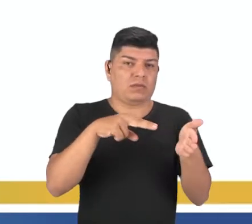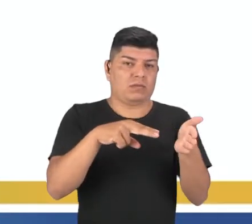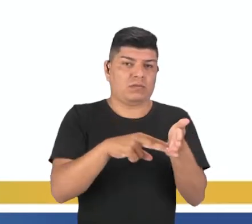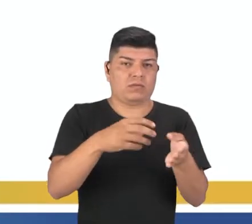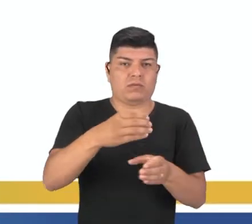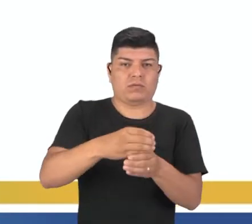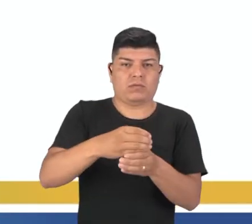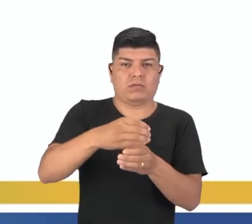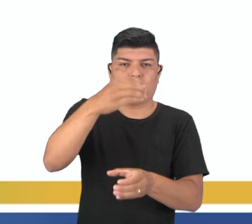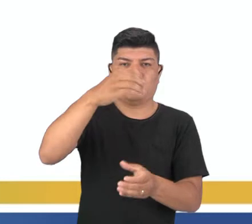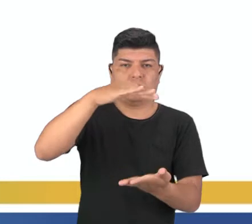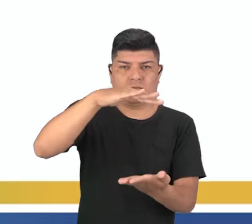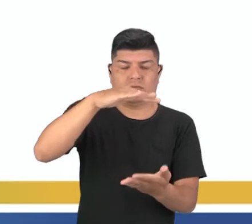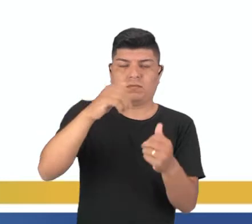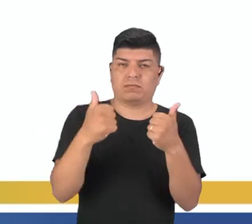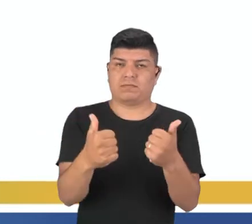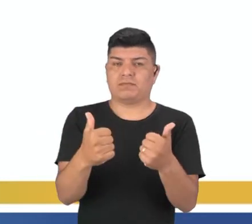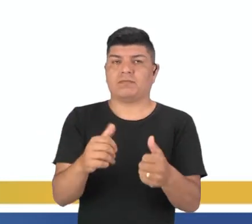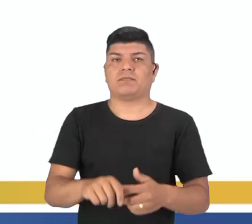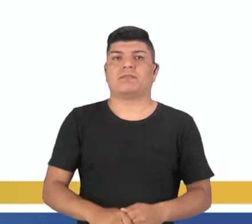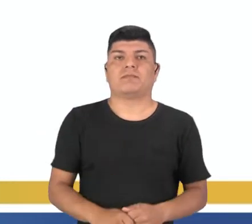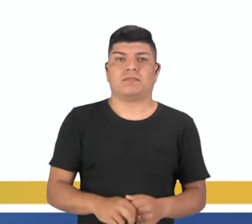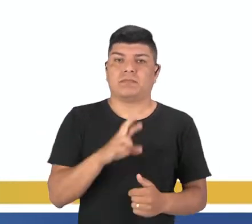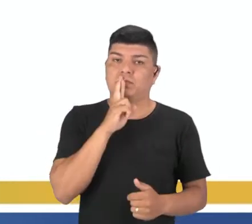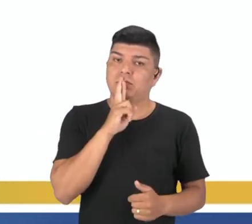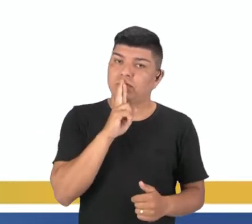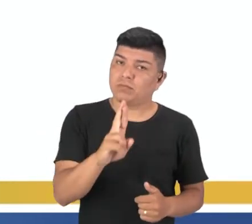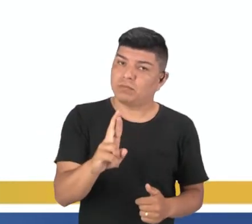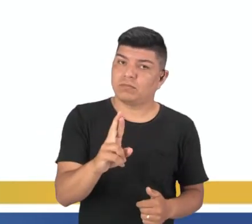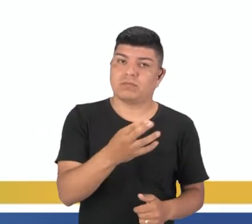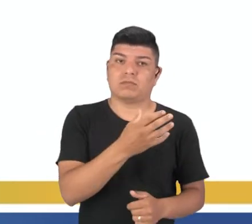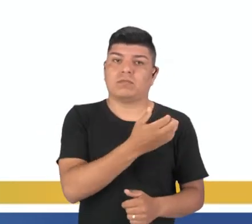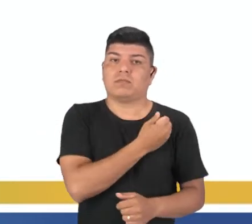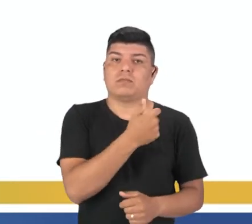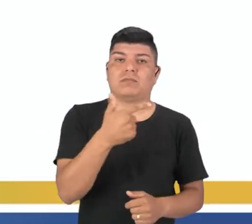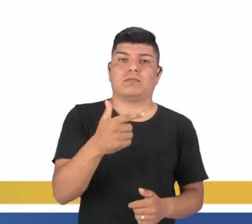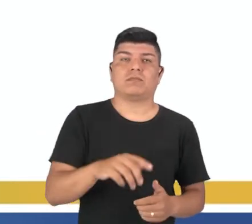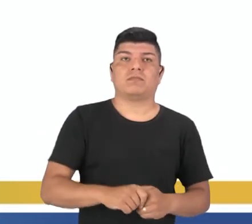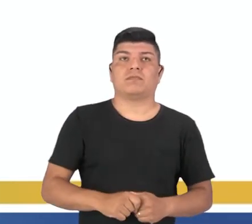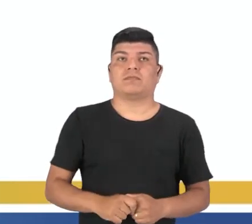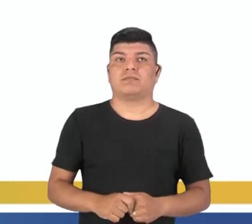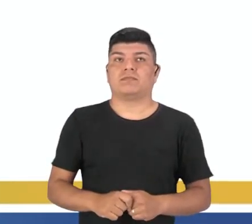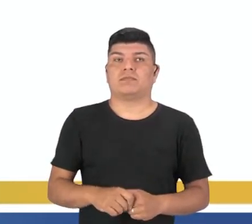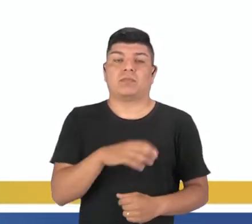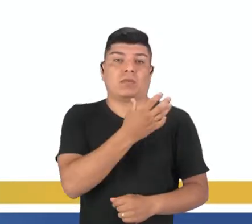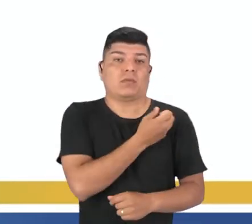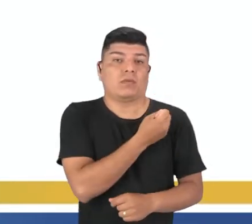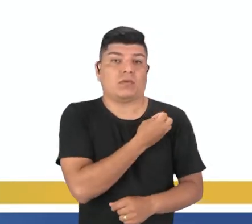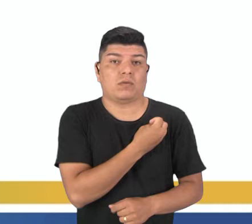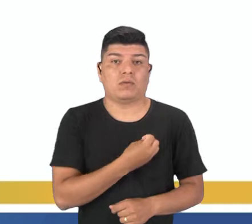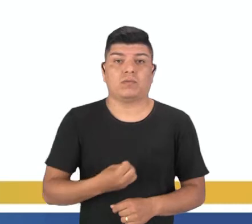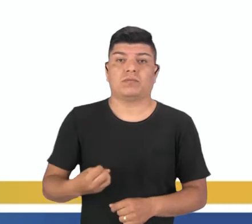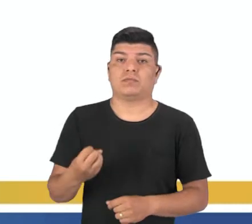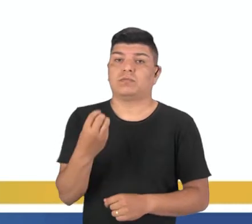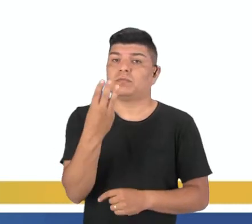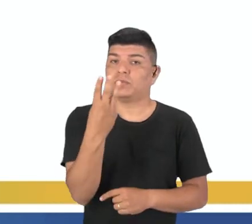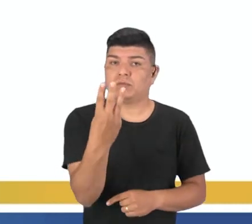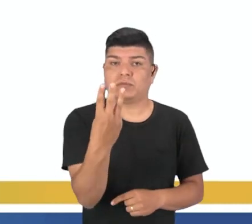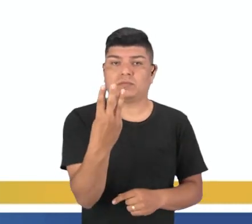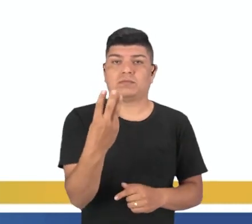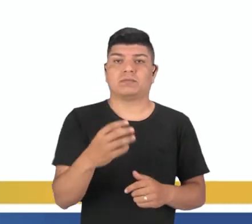volume de um cilindro, certo? Muito bem, então esse é o resultado do nosso problema. Vamos lá então para mais